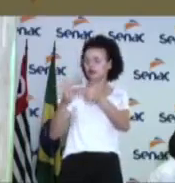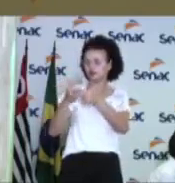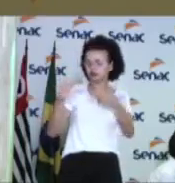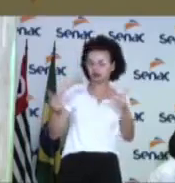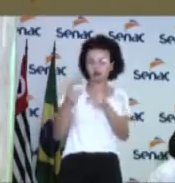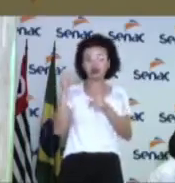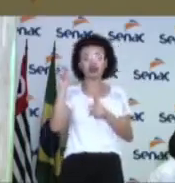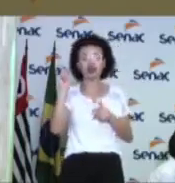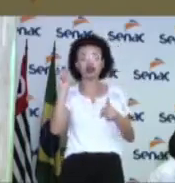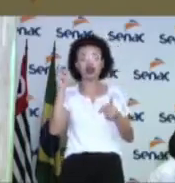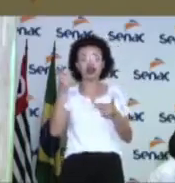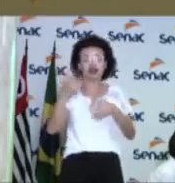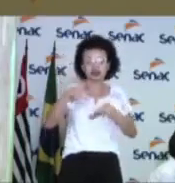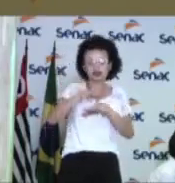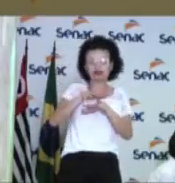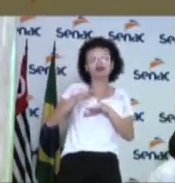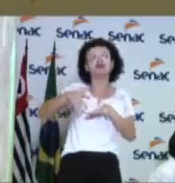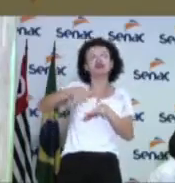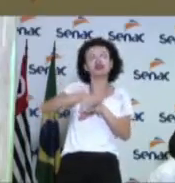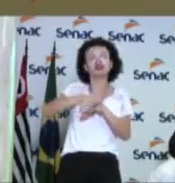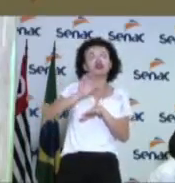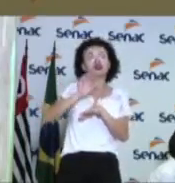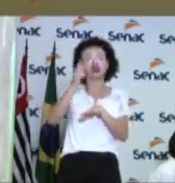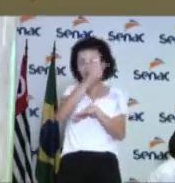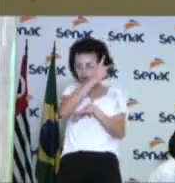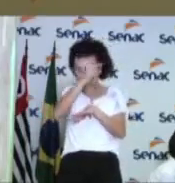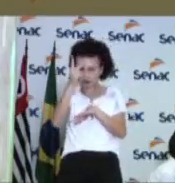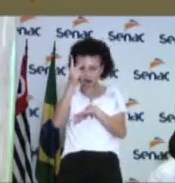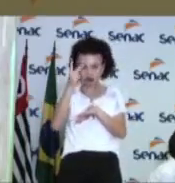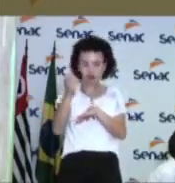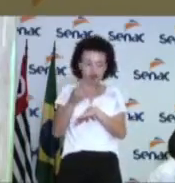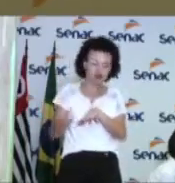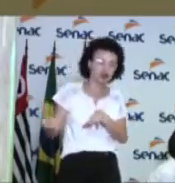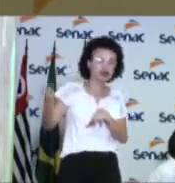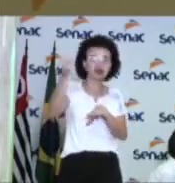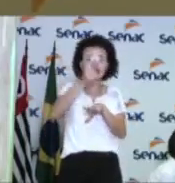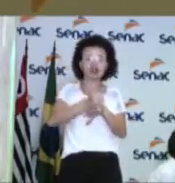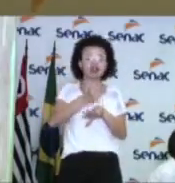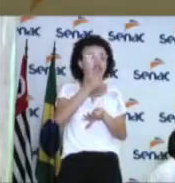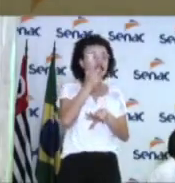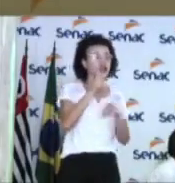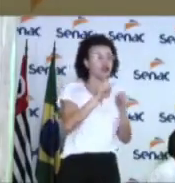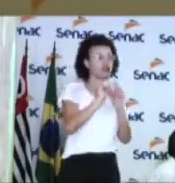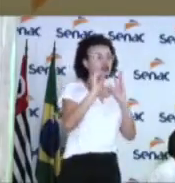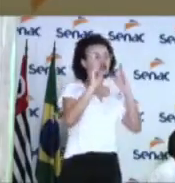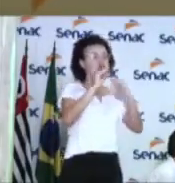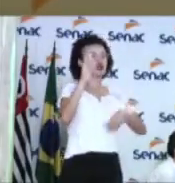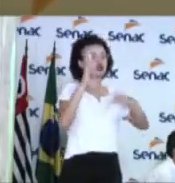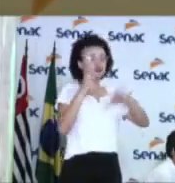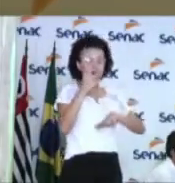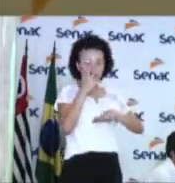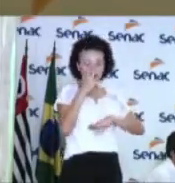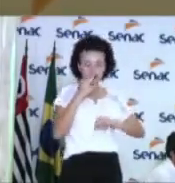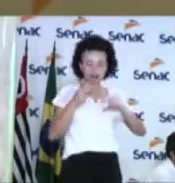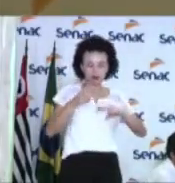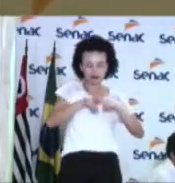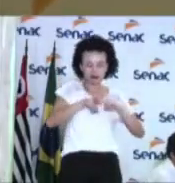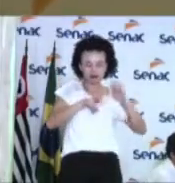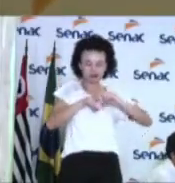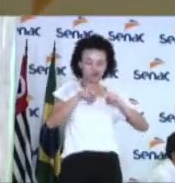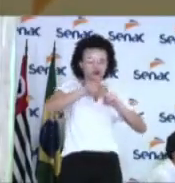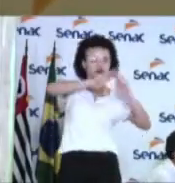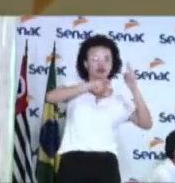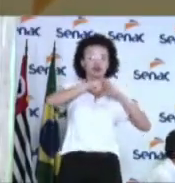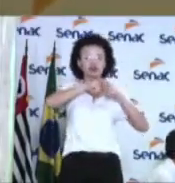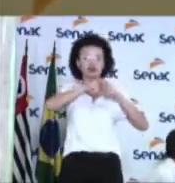A integração é o cara que gosta, que sabe fazer de tudo e que tem esse interesse, né? Assim, não adianta um pode estar sentado no colo do outro, que a integração